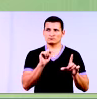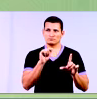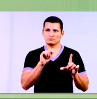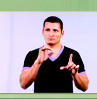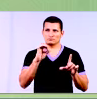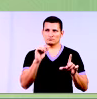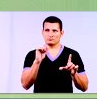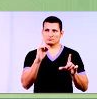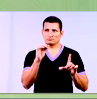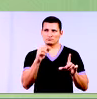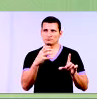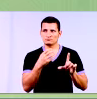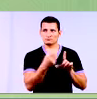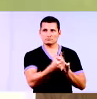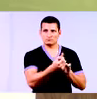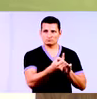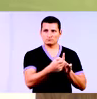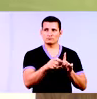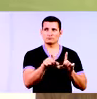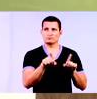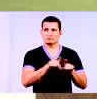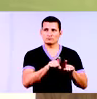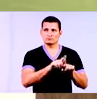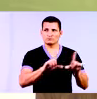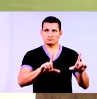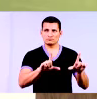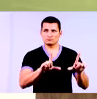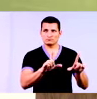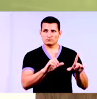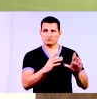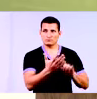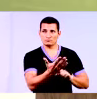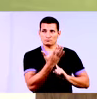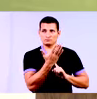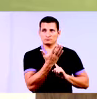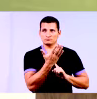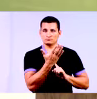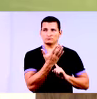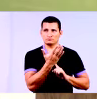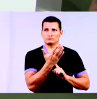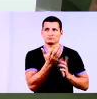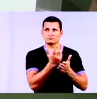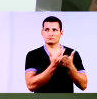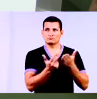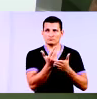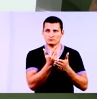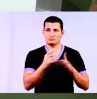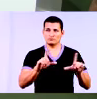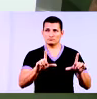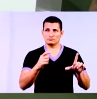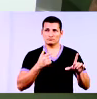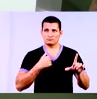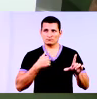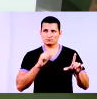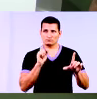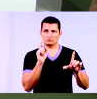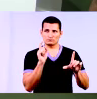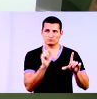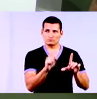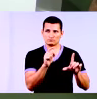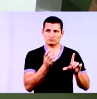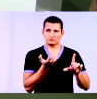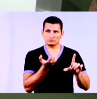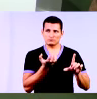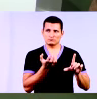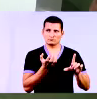entrada e também vai estar mostrando lá para você a imagem, né? Então é entrada e saída, um dispositivo exatamente, híbrido, né? Na hora que eu clico na tela para fazer, porque eu quero escrever alguma coisa,